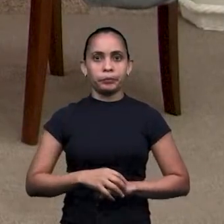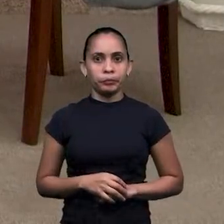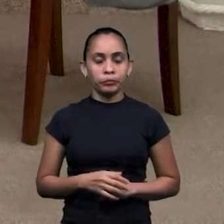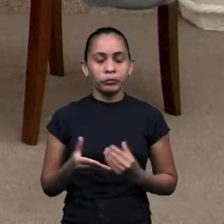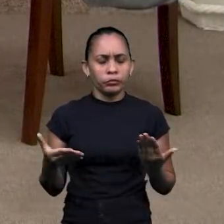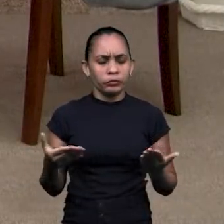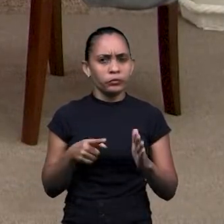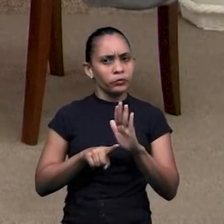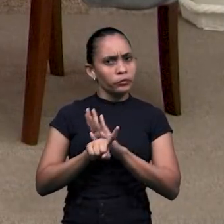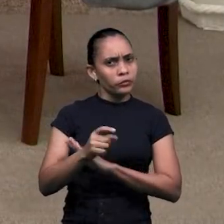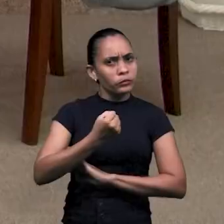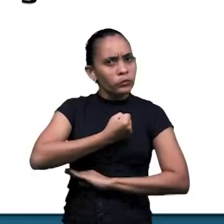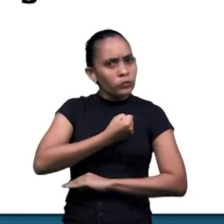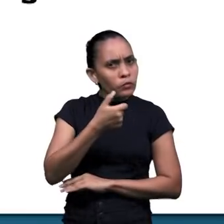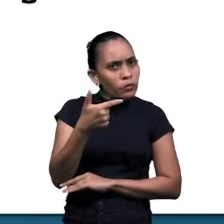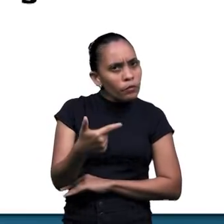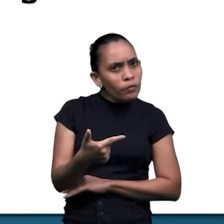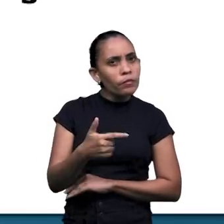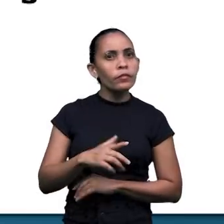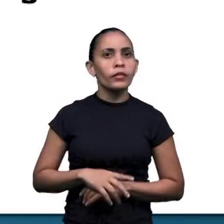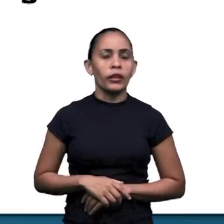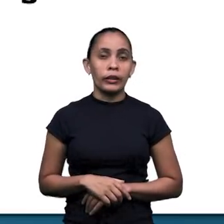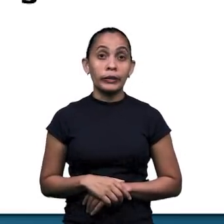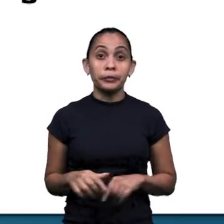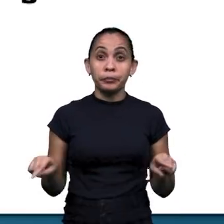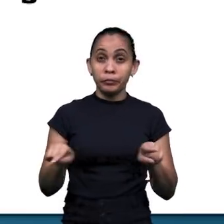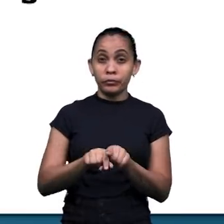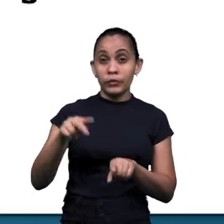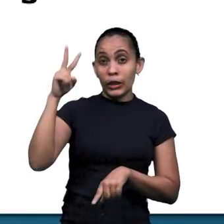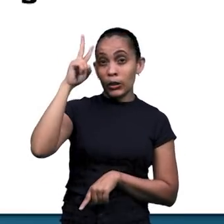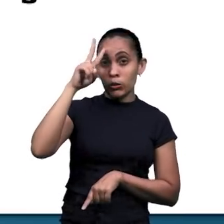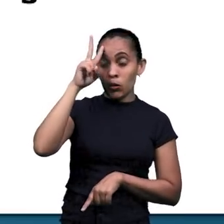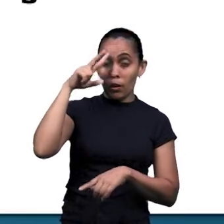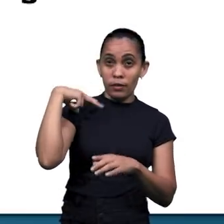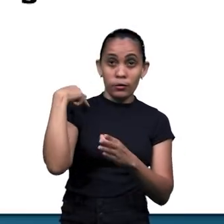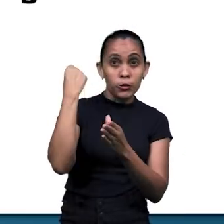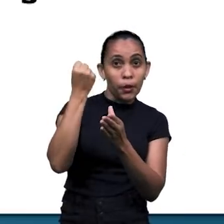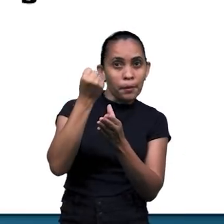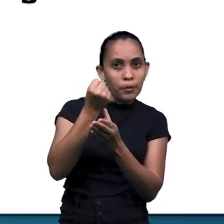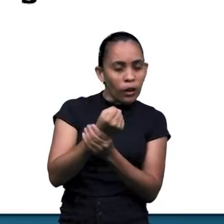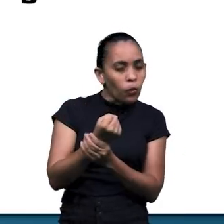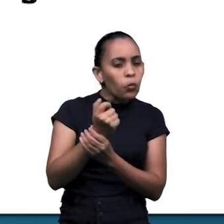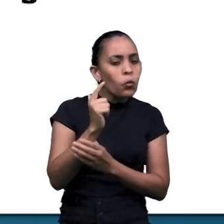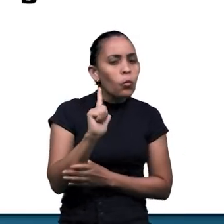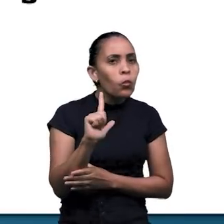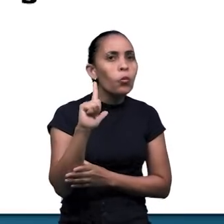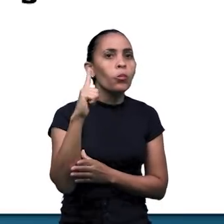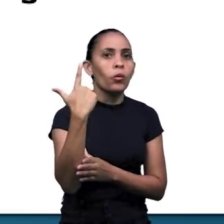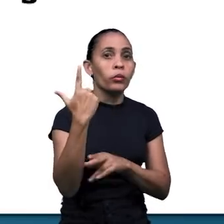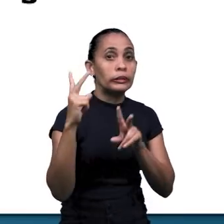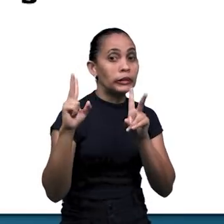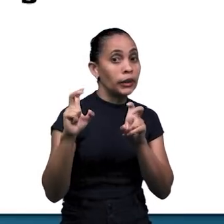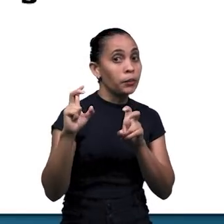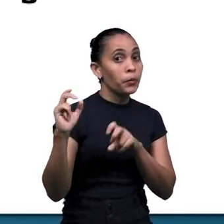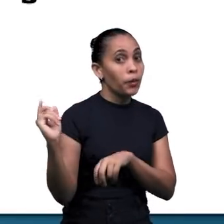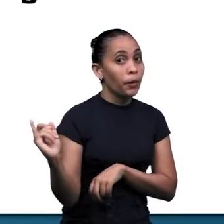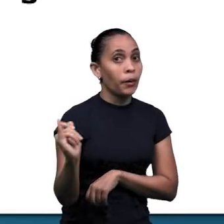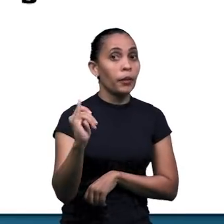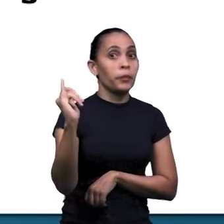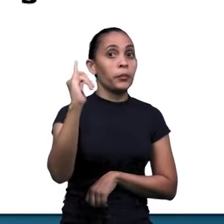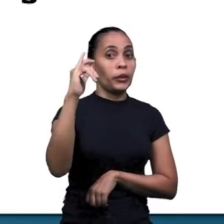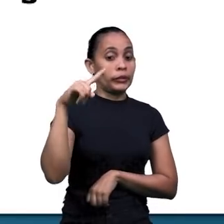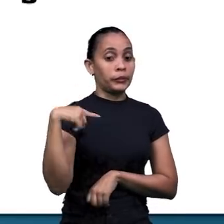a pergunta de número 2. Além da história de Abraão, que outro assunto de importância